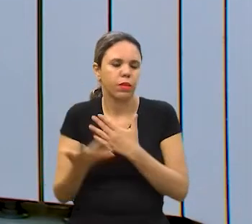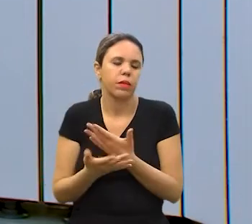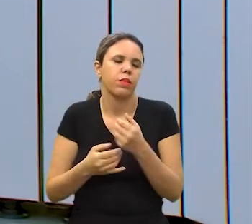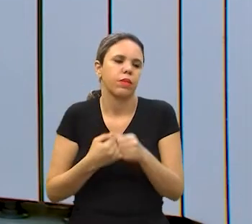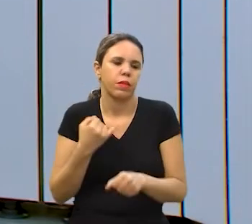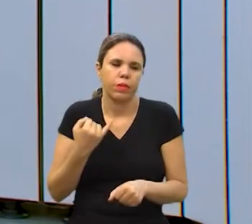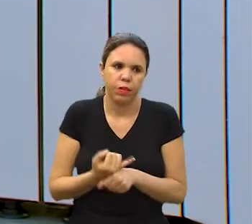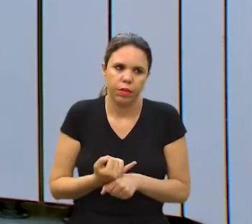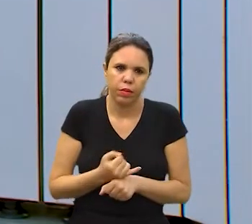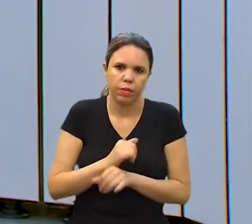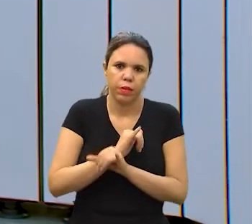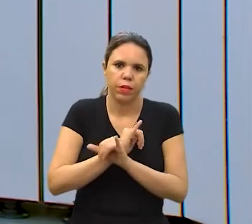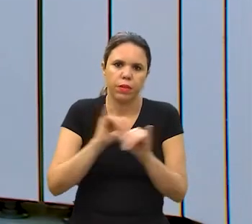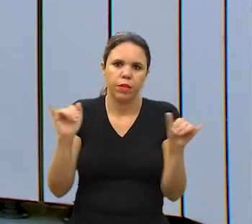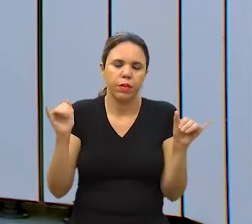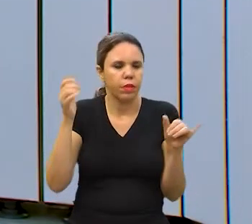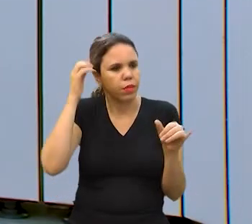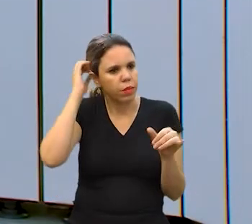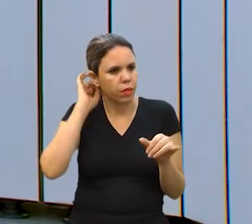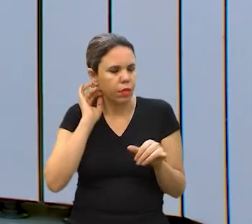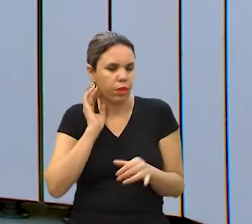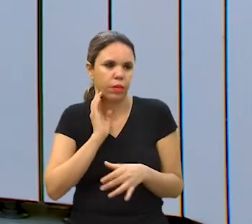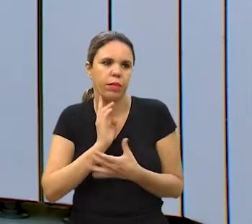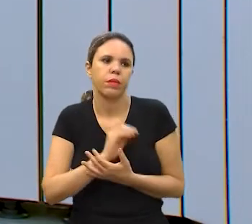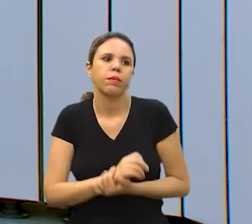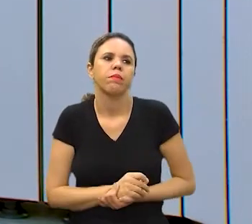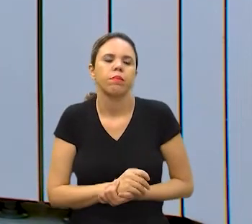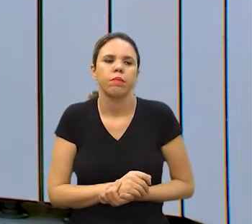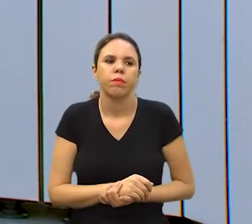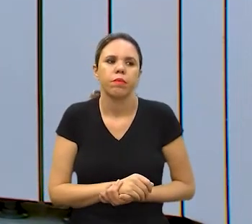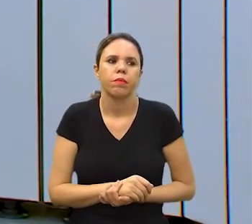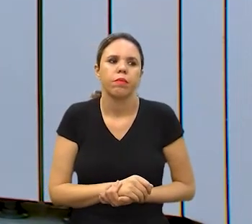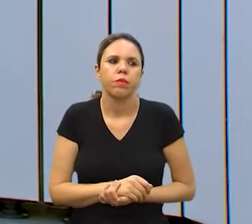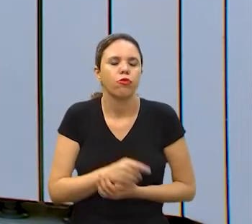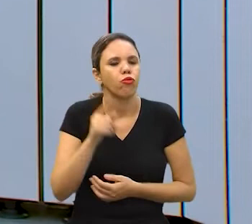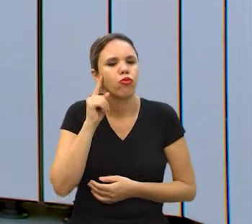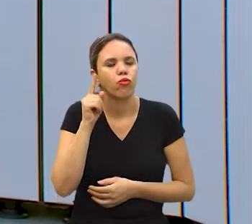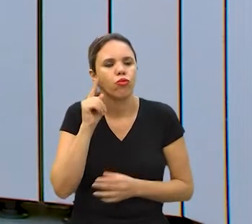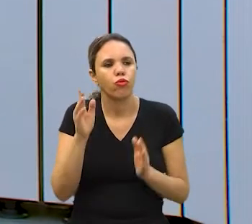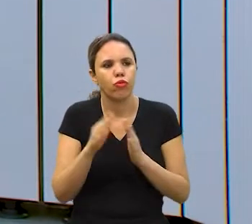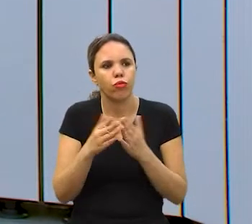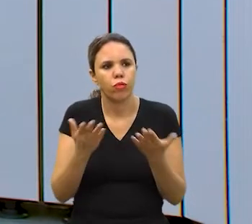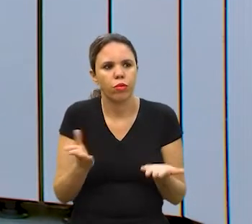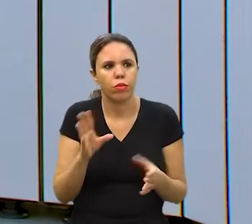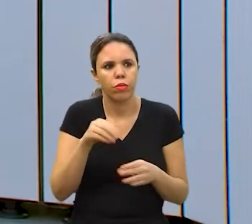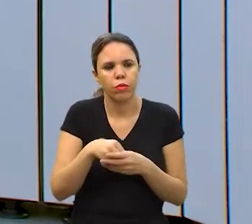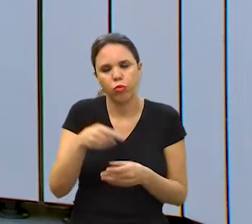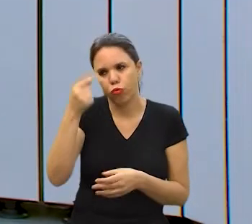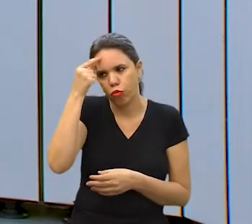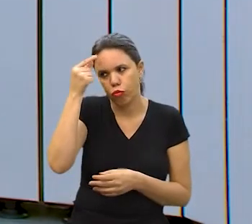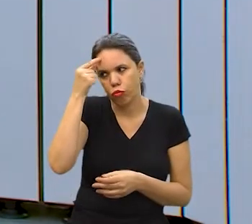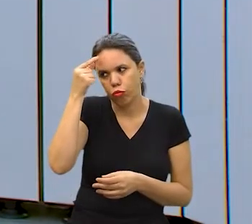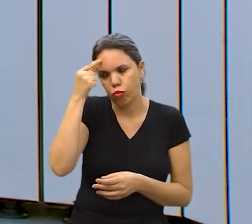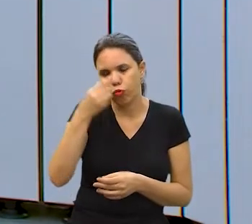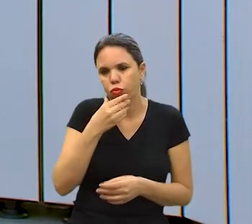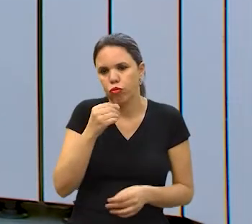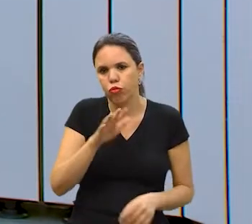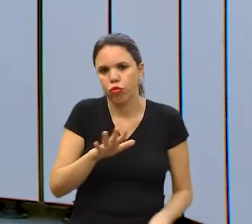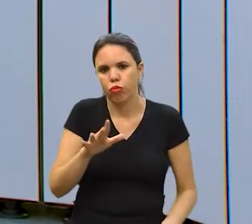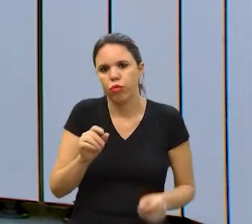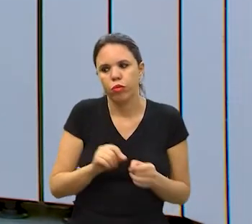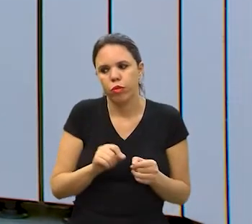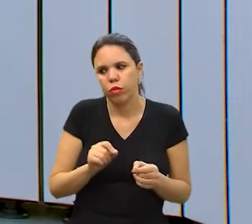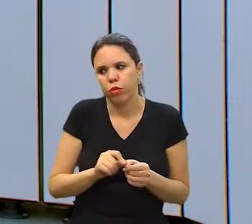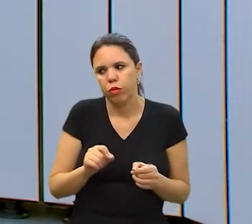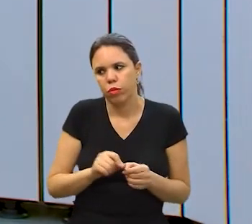mídia, usar bastante a internet para poder divulgar. Então isso aí na mesa de cada dia dentro de casa vai ser a conscientização do homem,